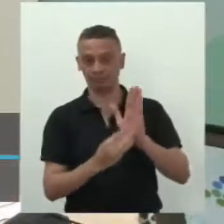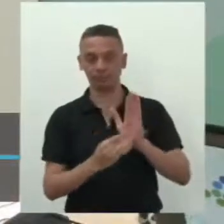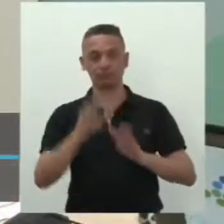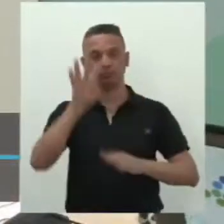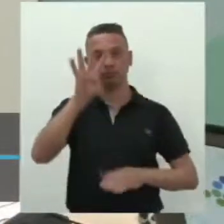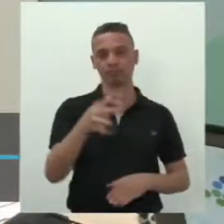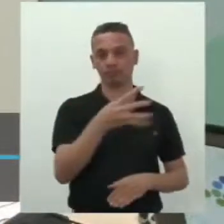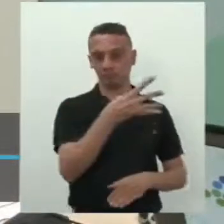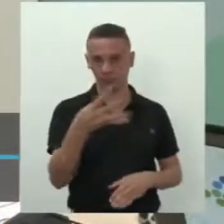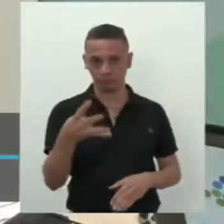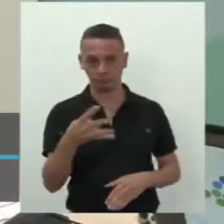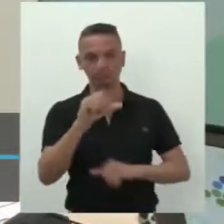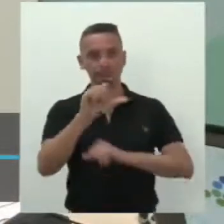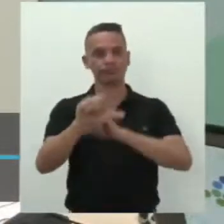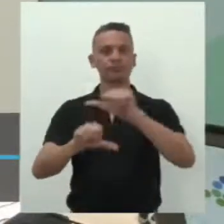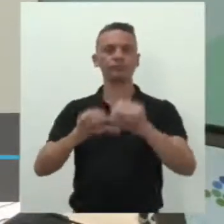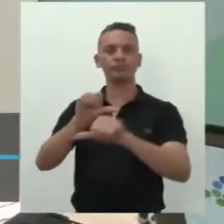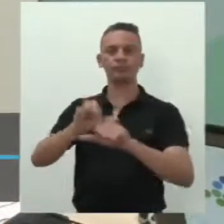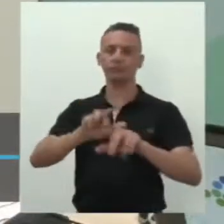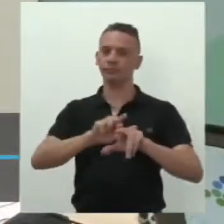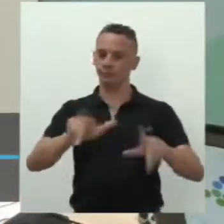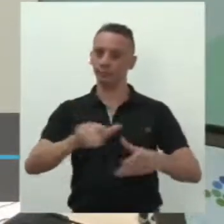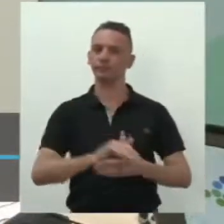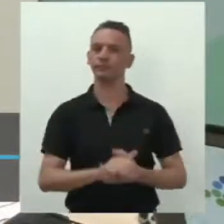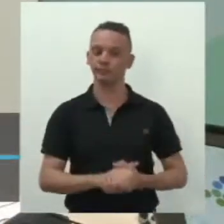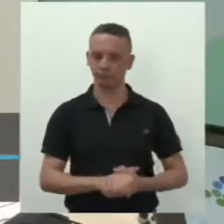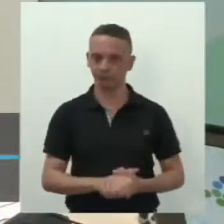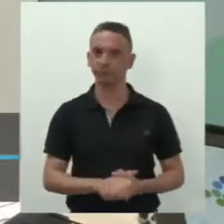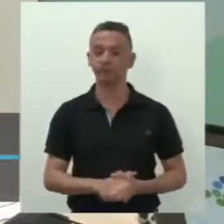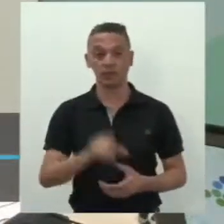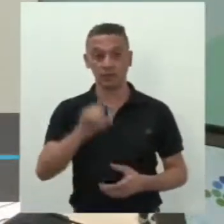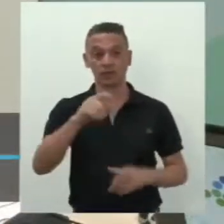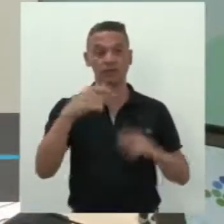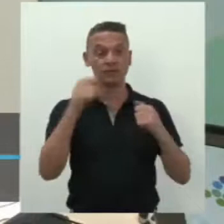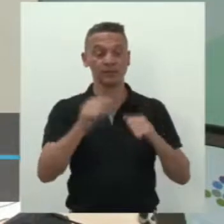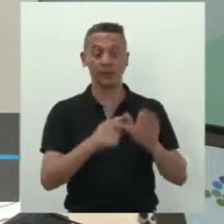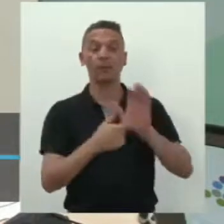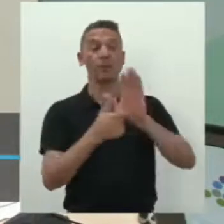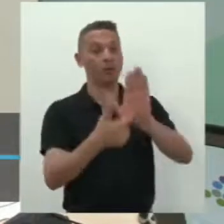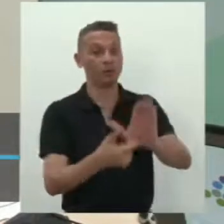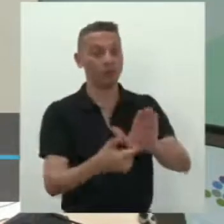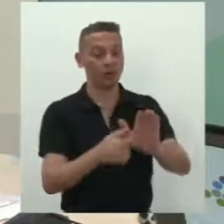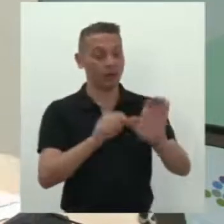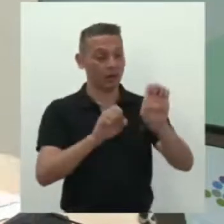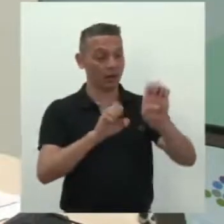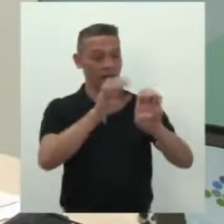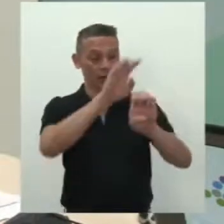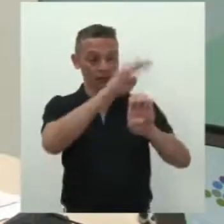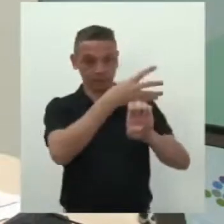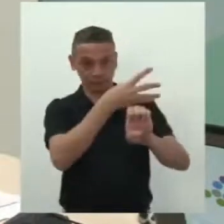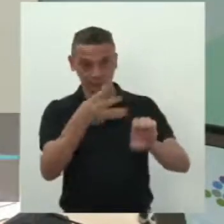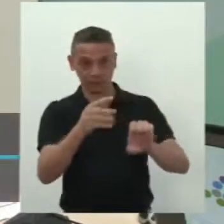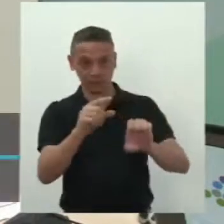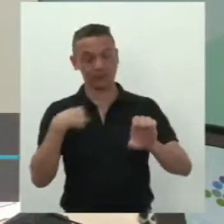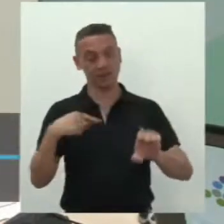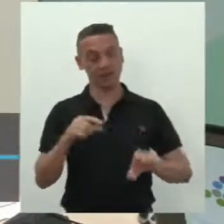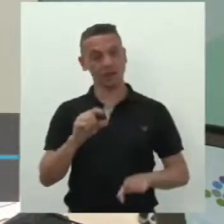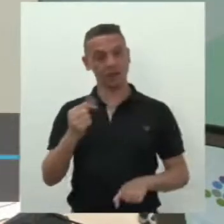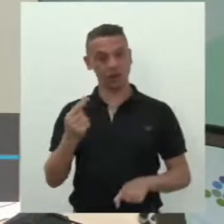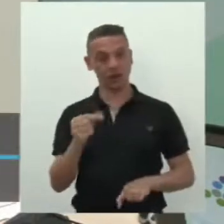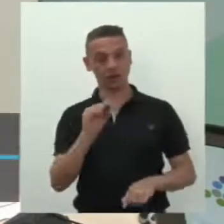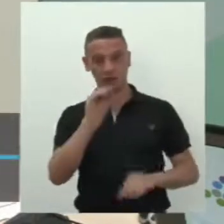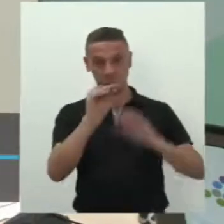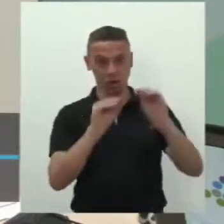Excel, ele muda a configuração. Então, você tem que indicar para ele, ó, nessas células aqui eu vou trabalhar com moeda.